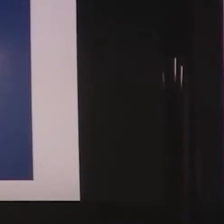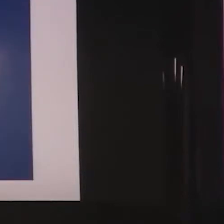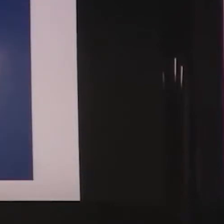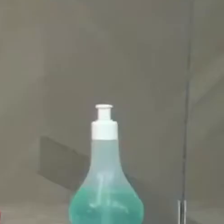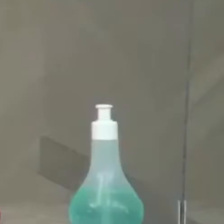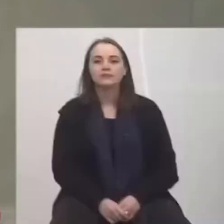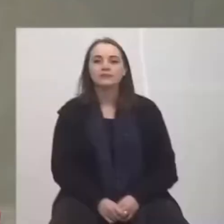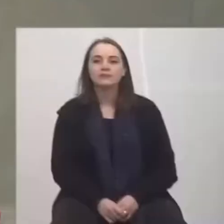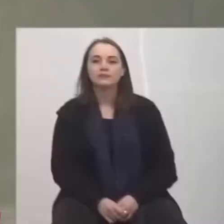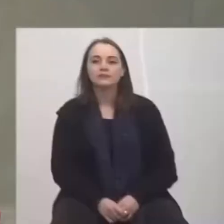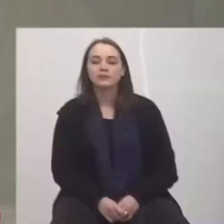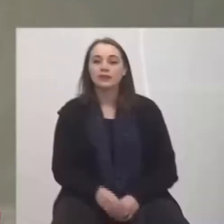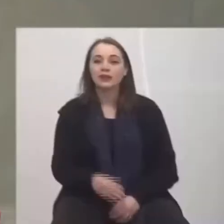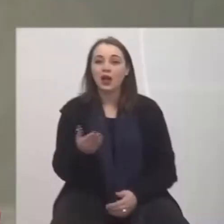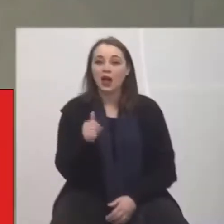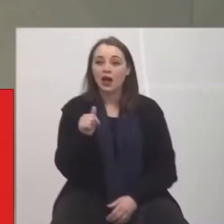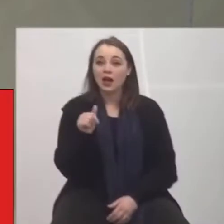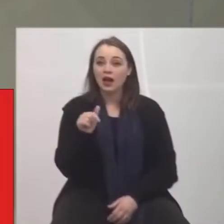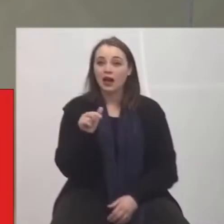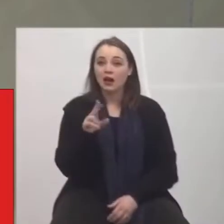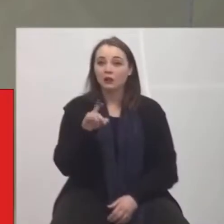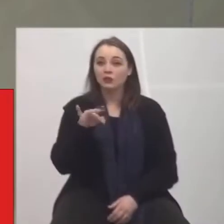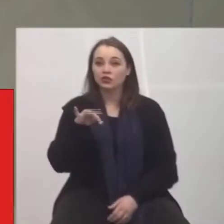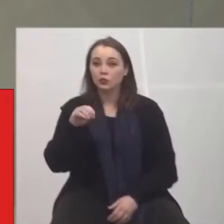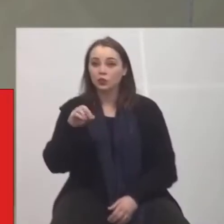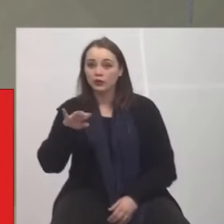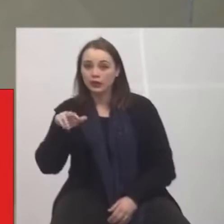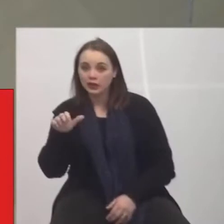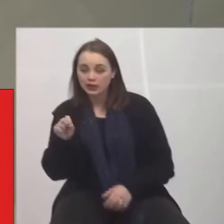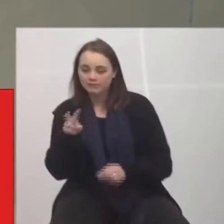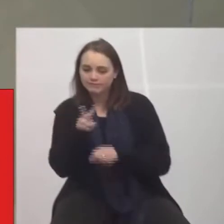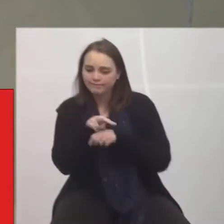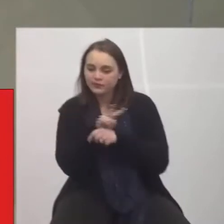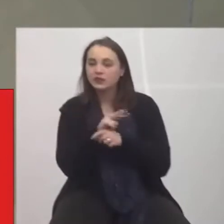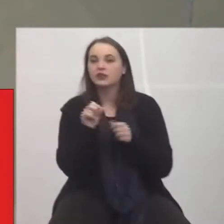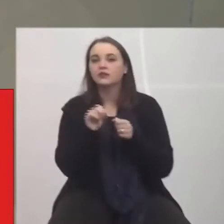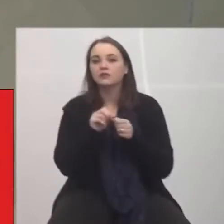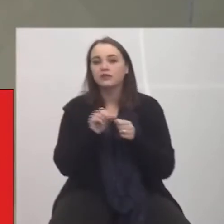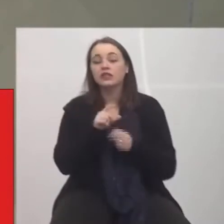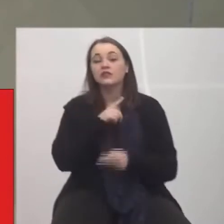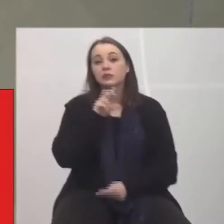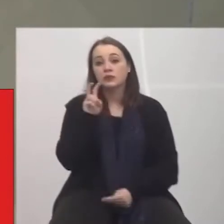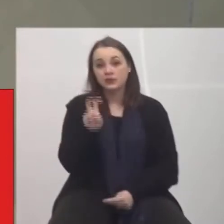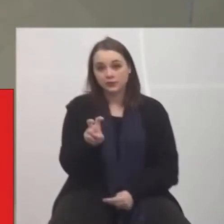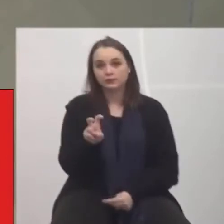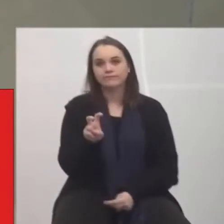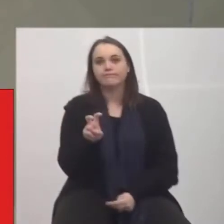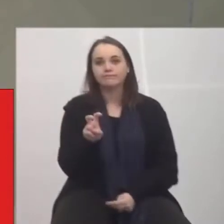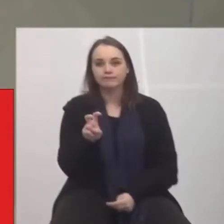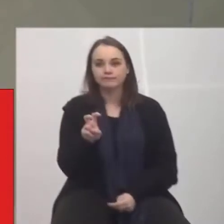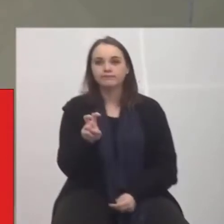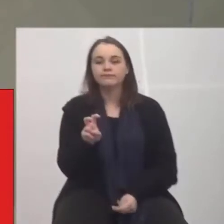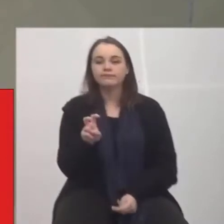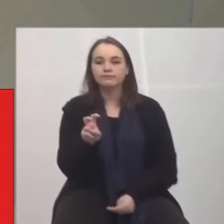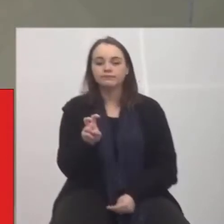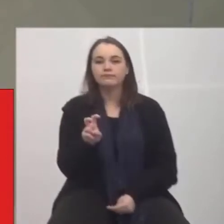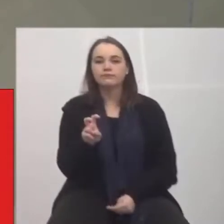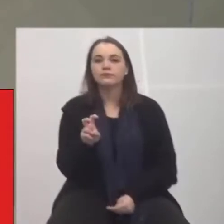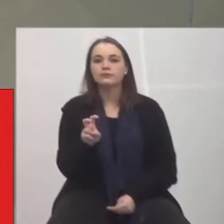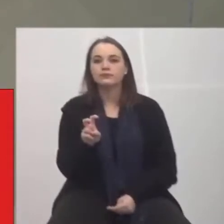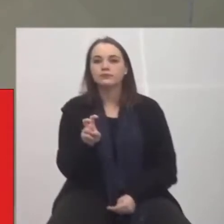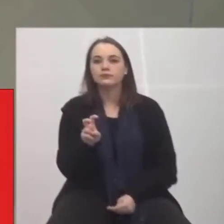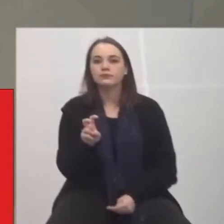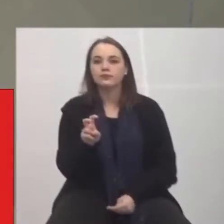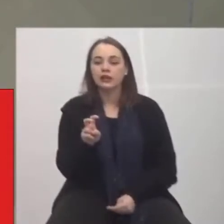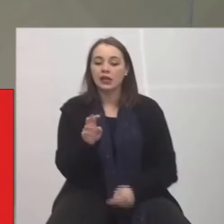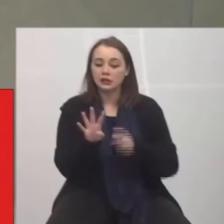As auditorias. As auditorias realizadas, então, foram 5 auditorias, tá?